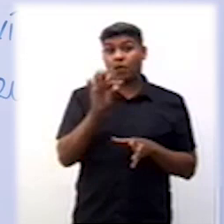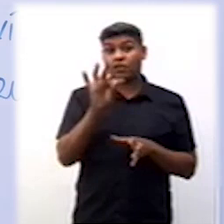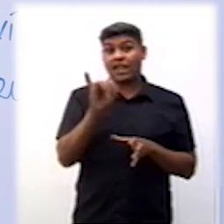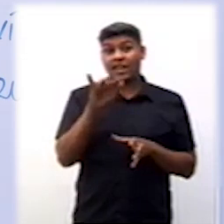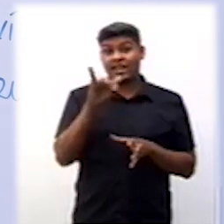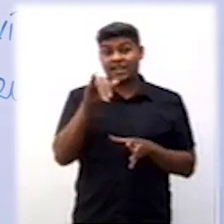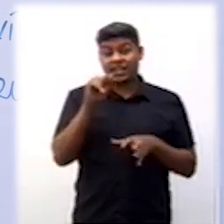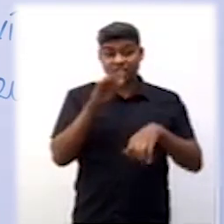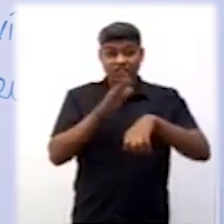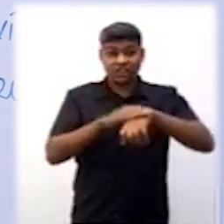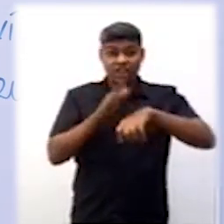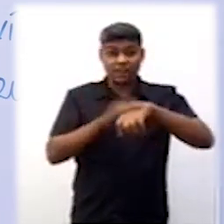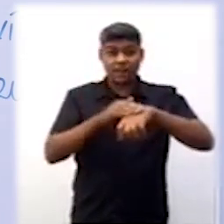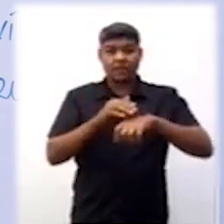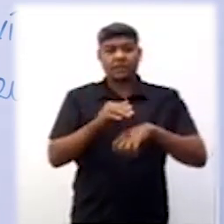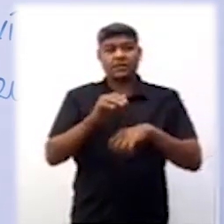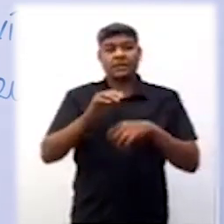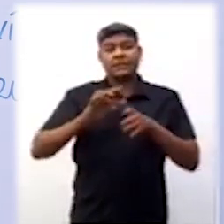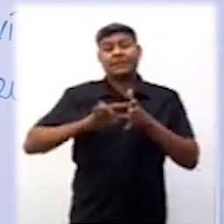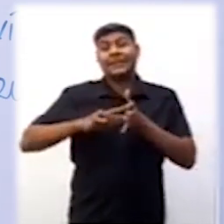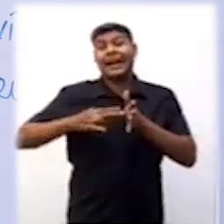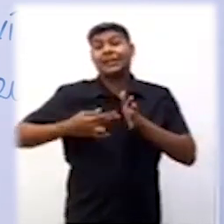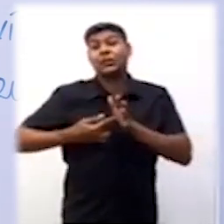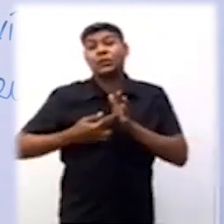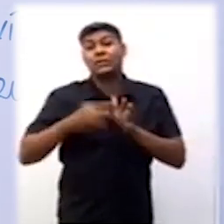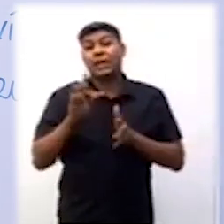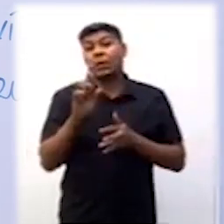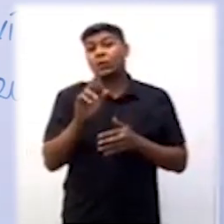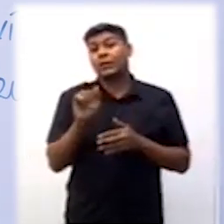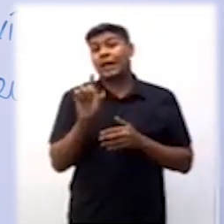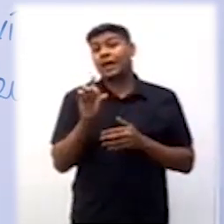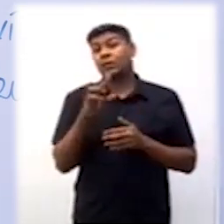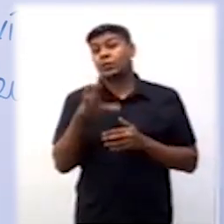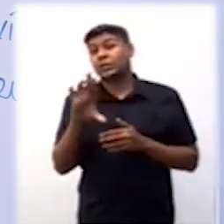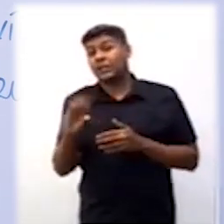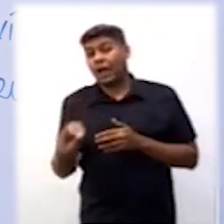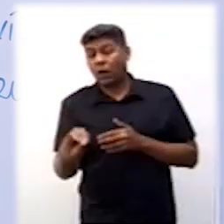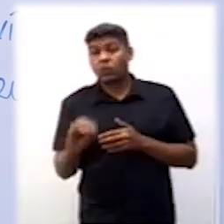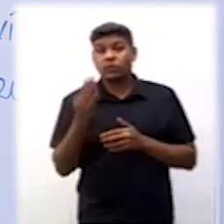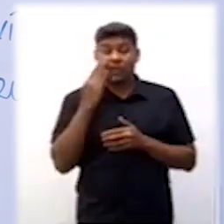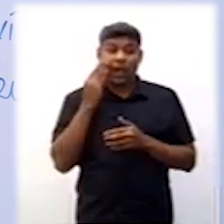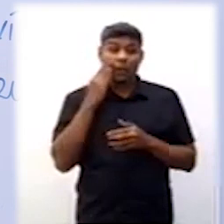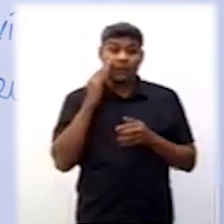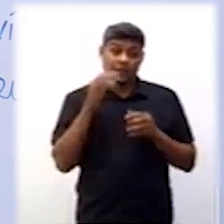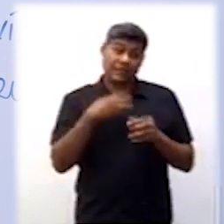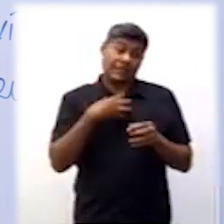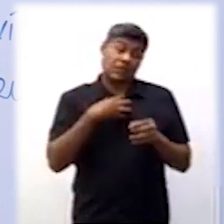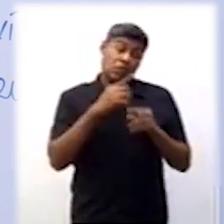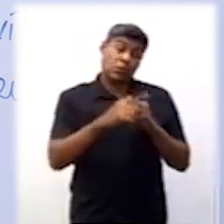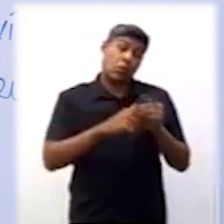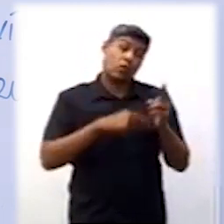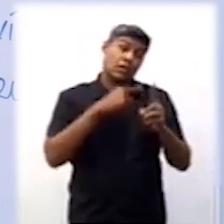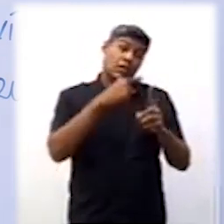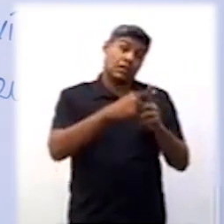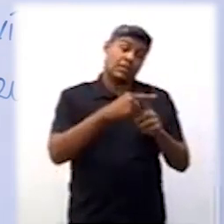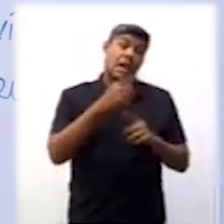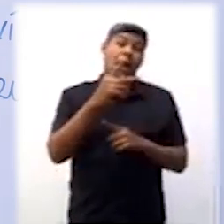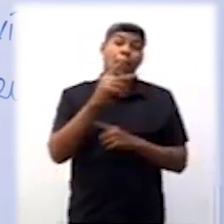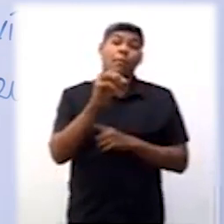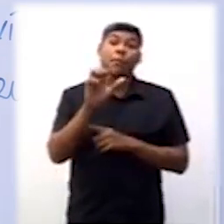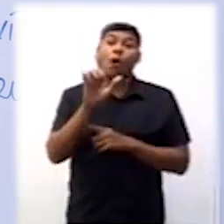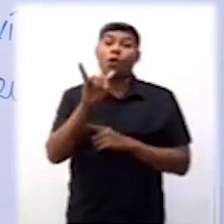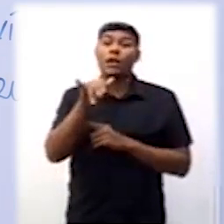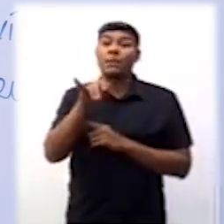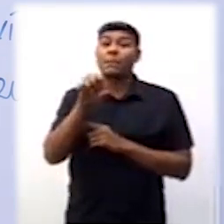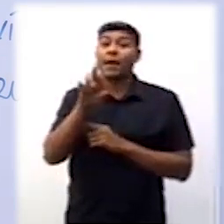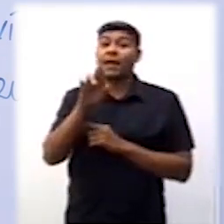tradução. Tradução, tá? Feita por ribossomos, tá? Isso aqui no positivo. A RNA polimerase é aquela